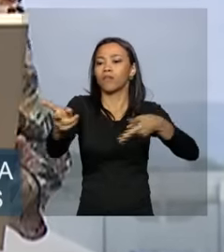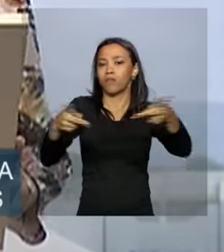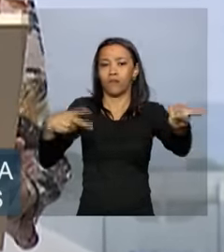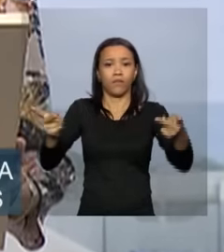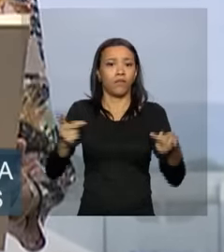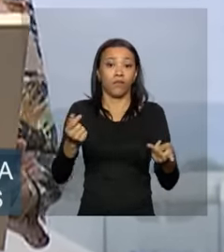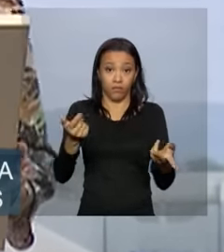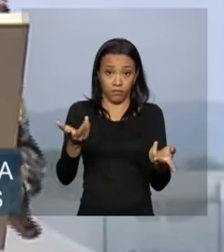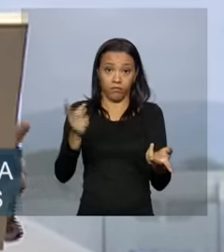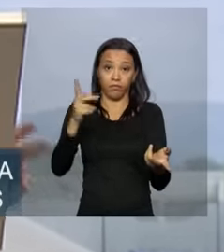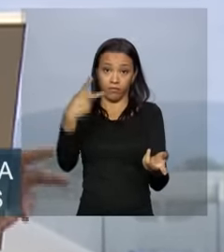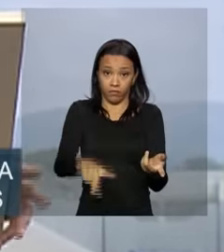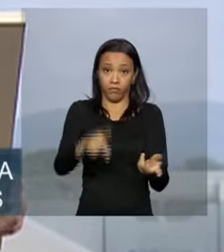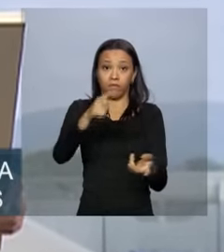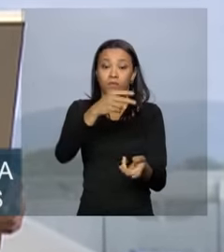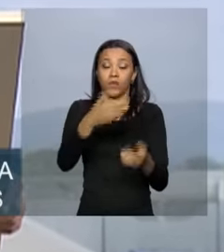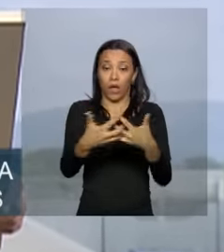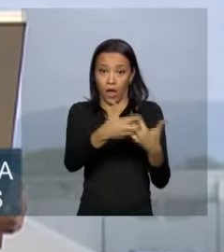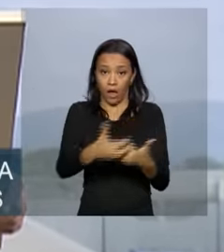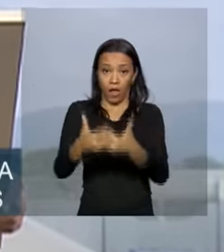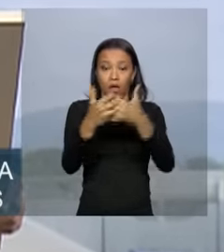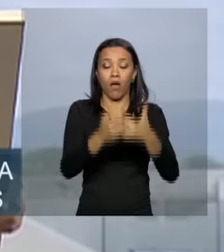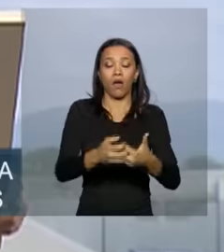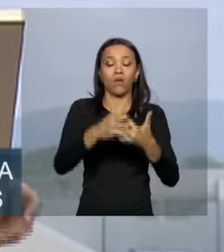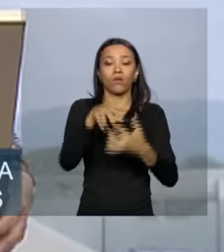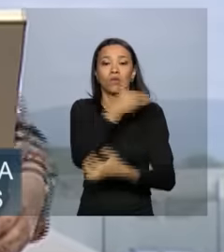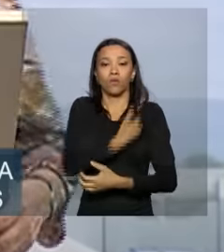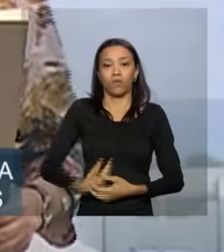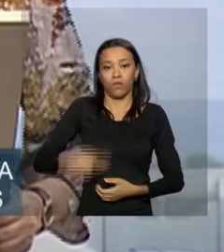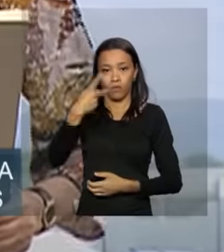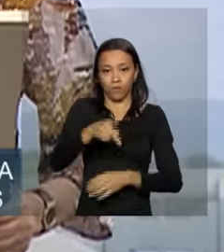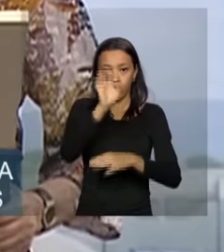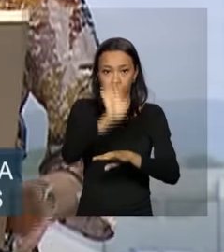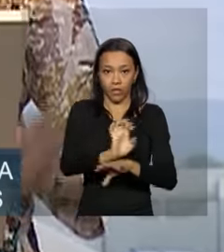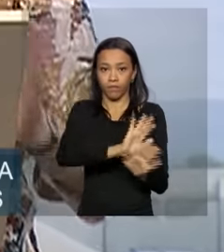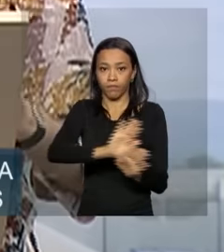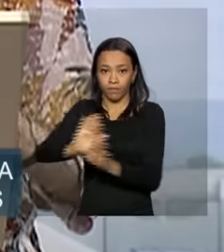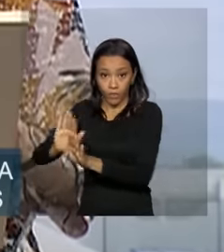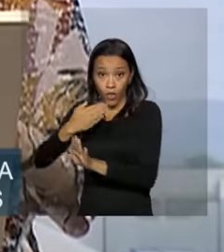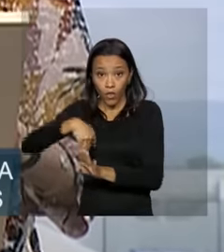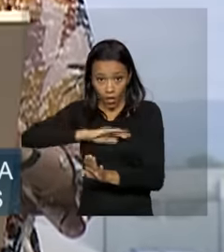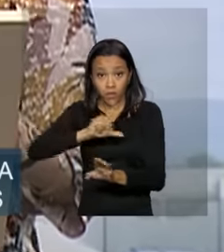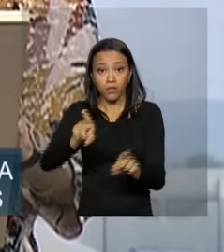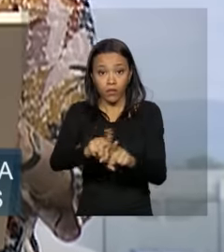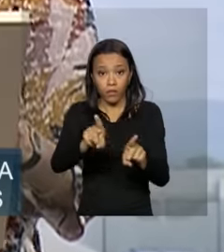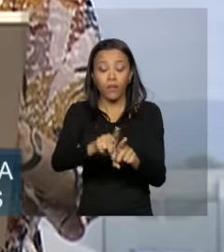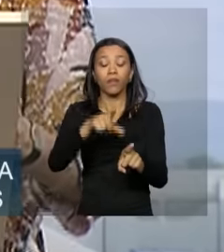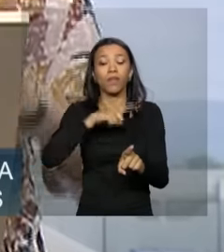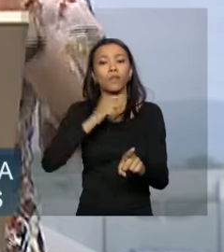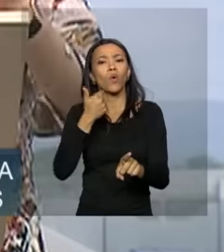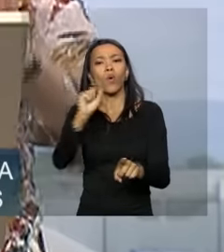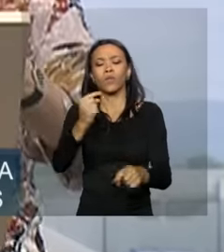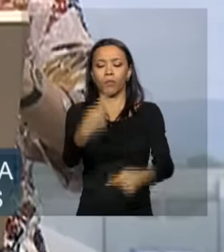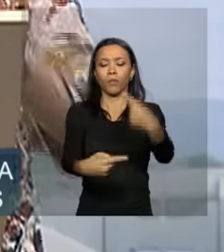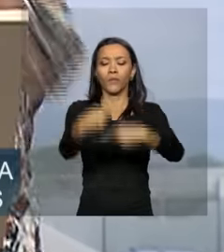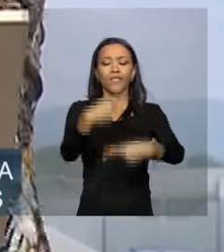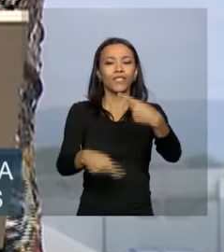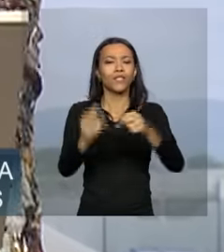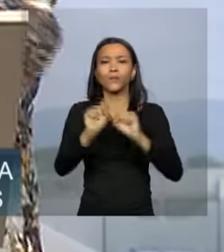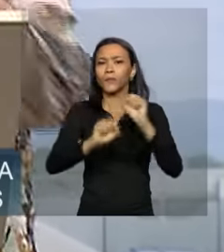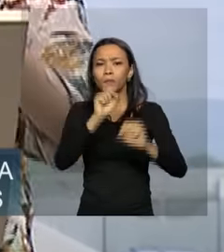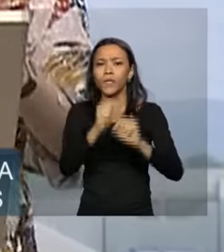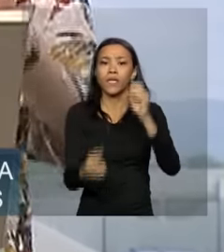carros-pipas do governo do Estado. Nós também temos uma política de instalação de cisternas,